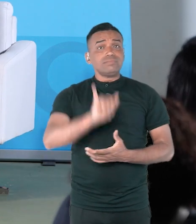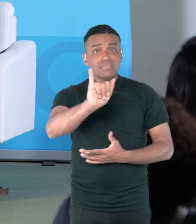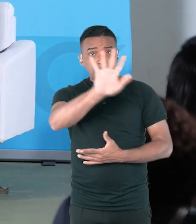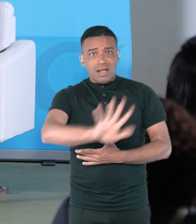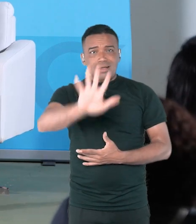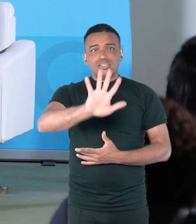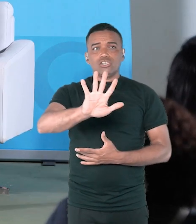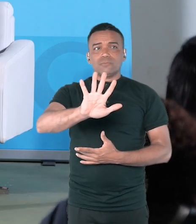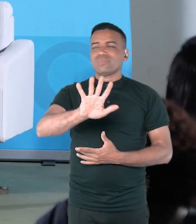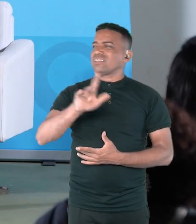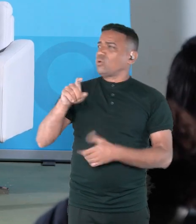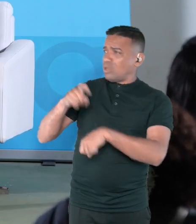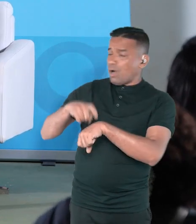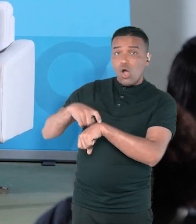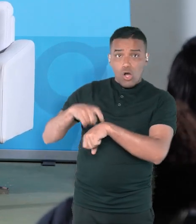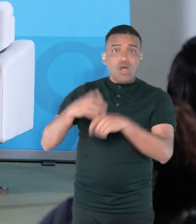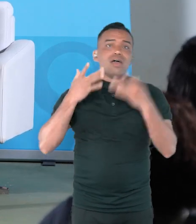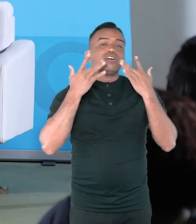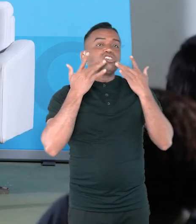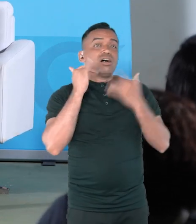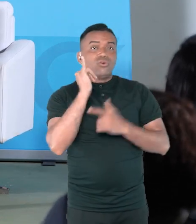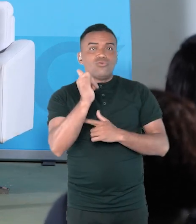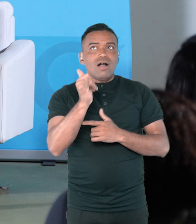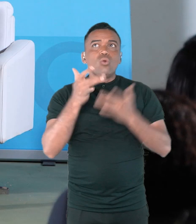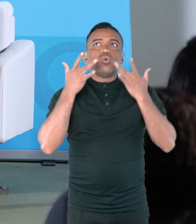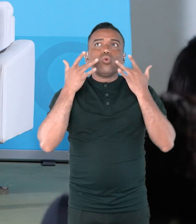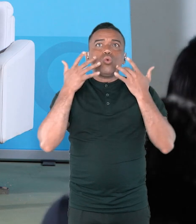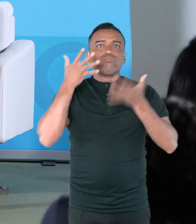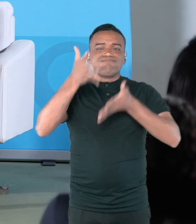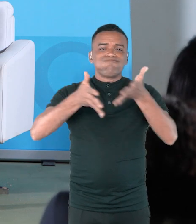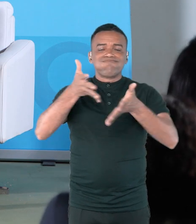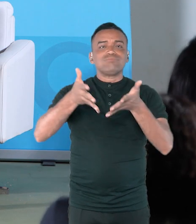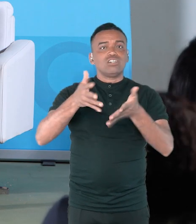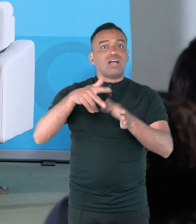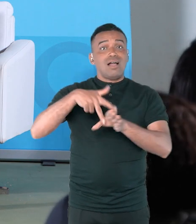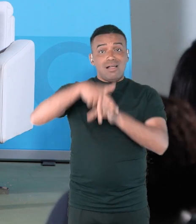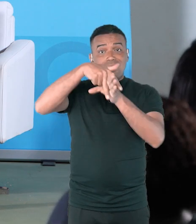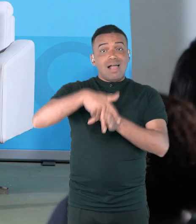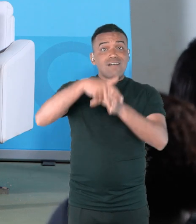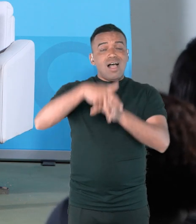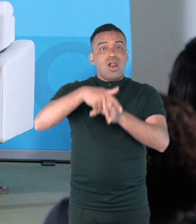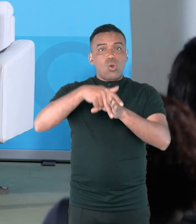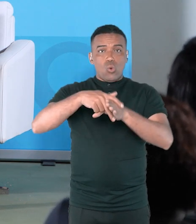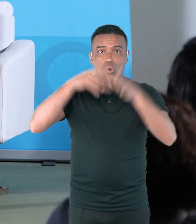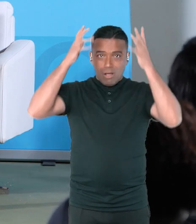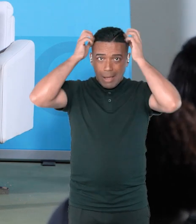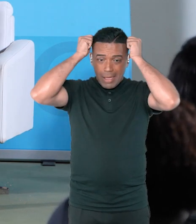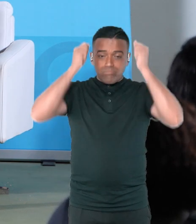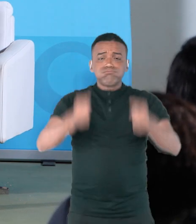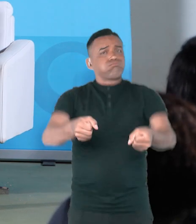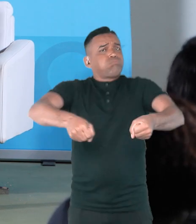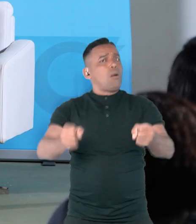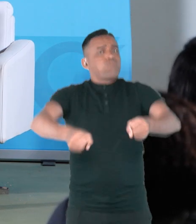E as imagens... Aí é porque assim tem uma hora da peça que eu falo que eu já galopei num cavalo